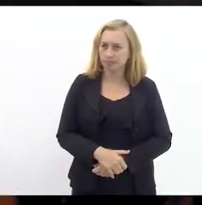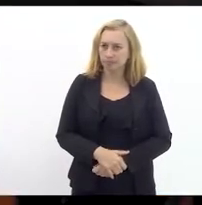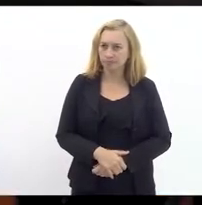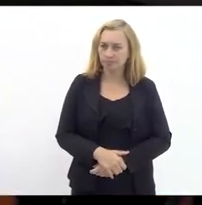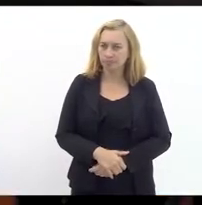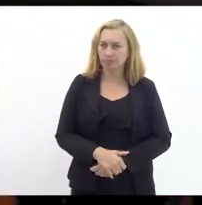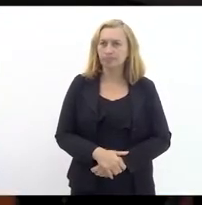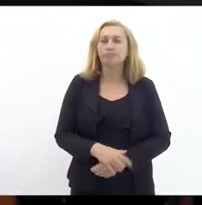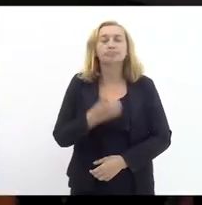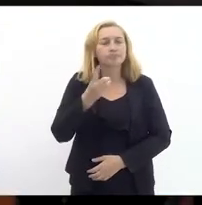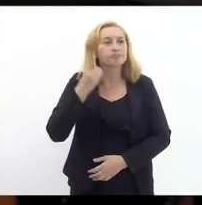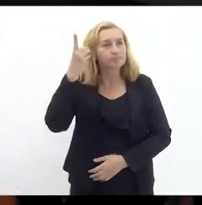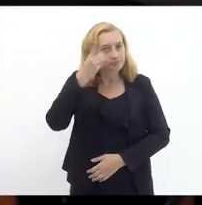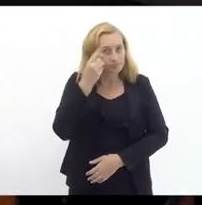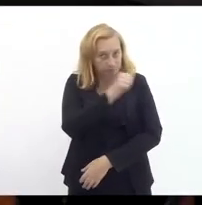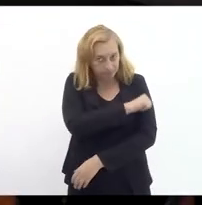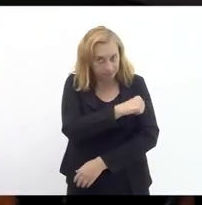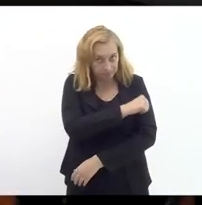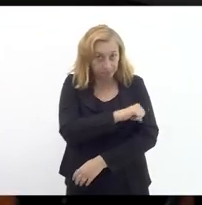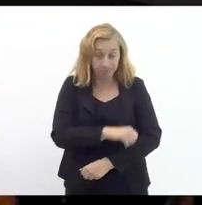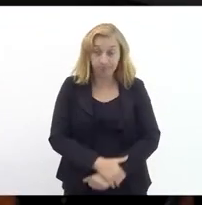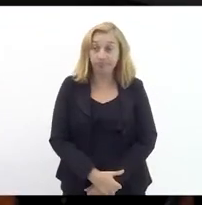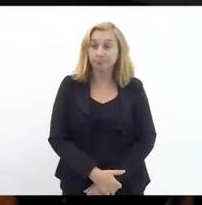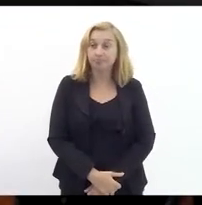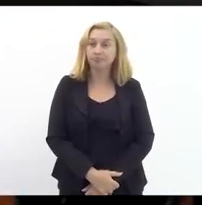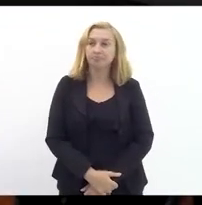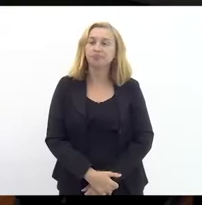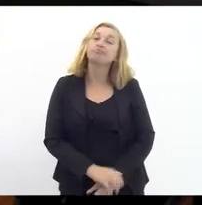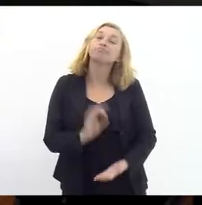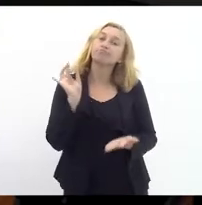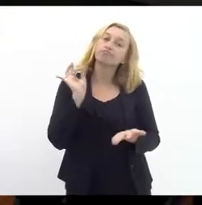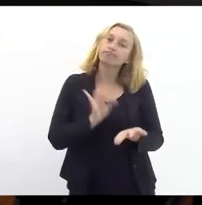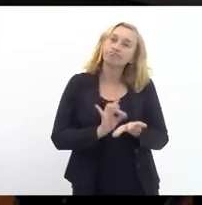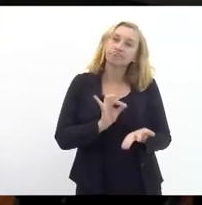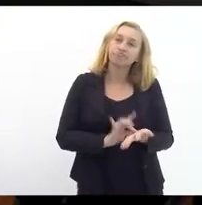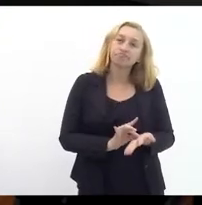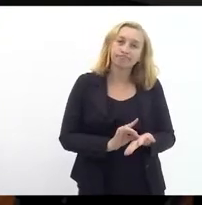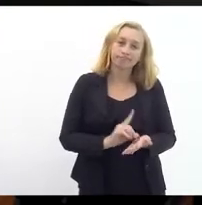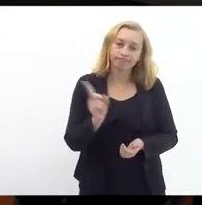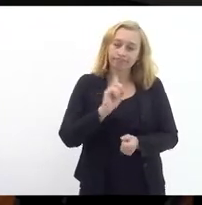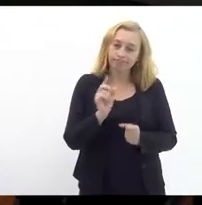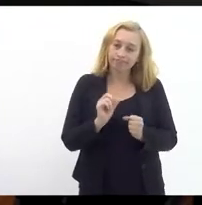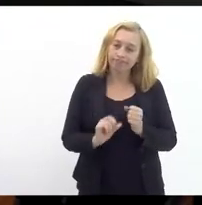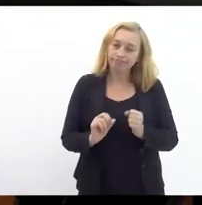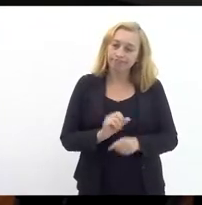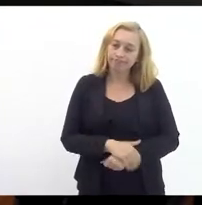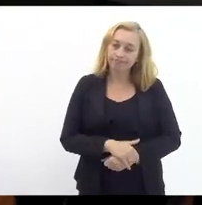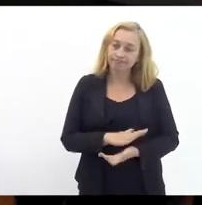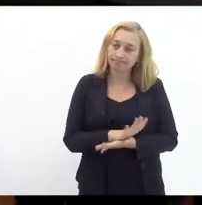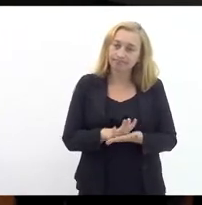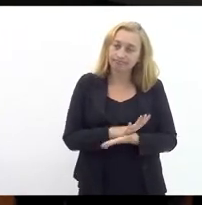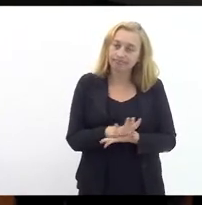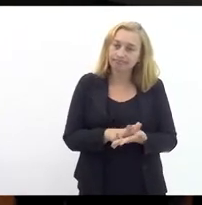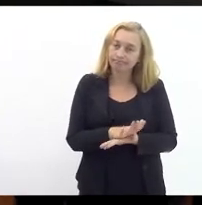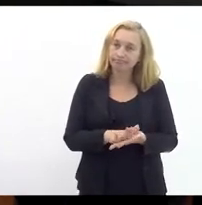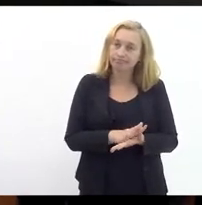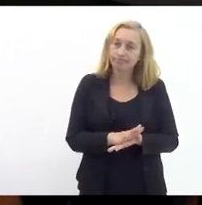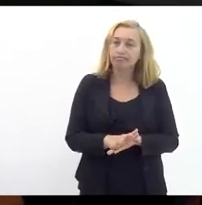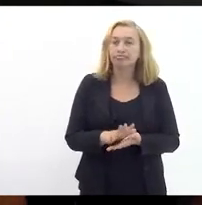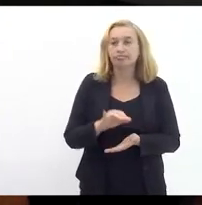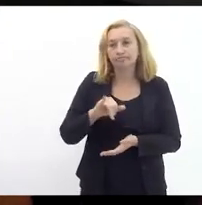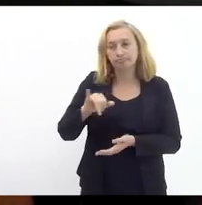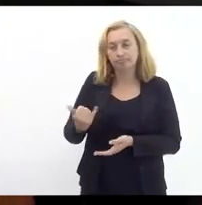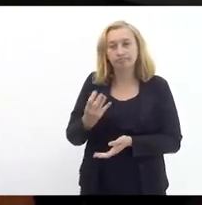Deputada Regiane, na verdade, não foi feito nada até então. Existe uma chance agora, se